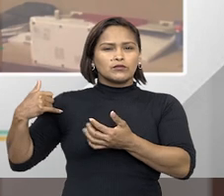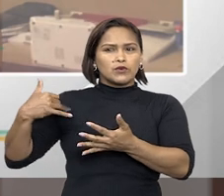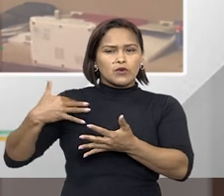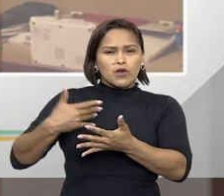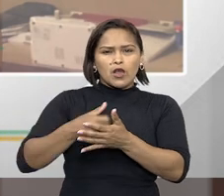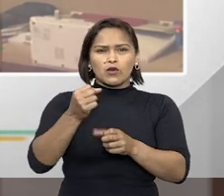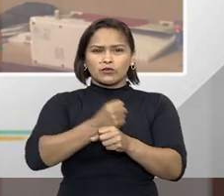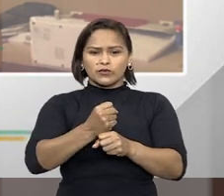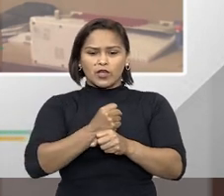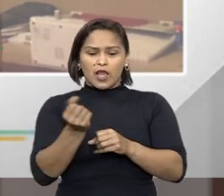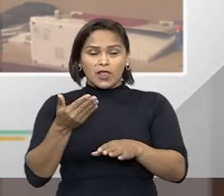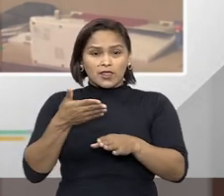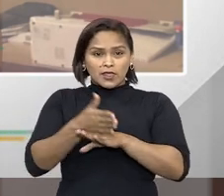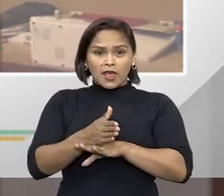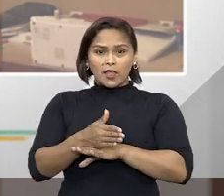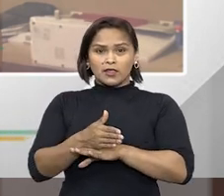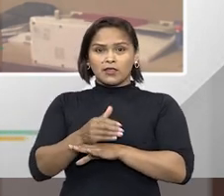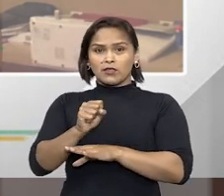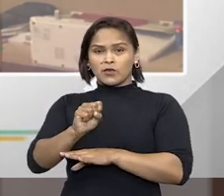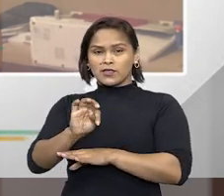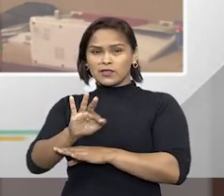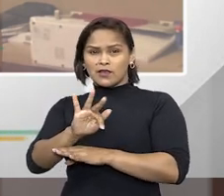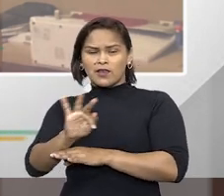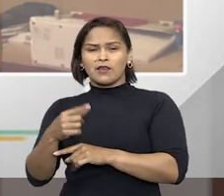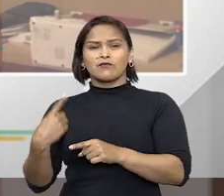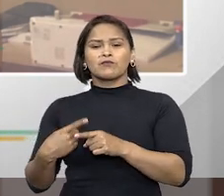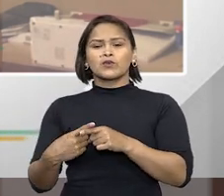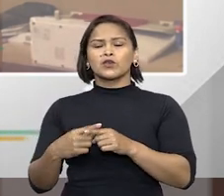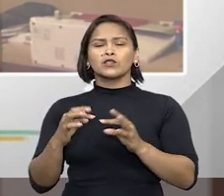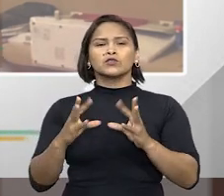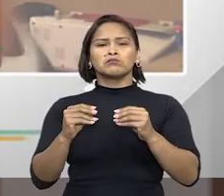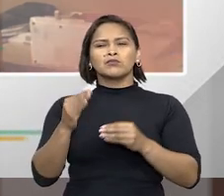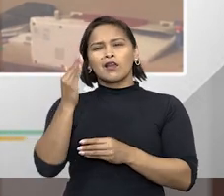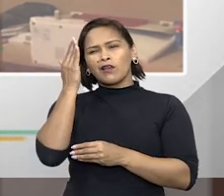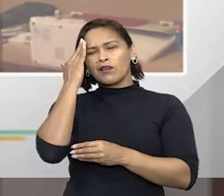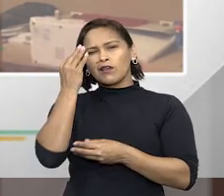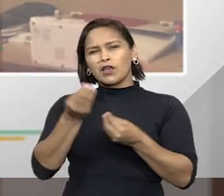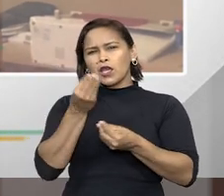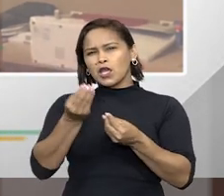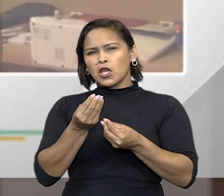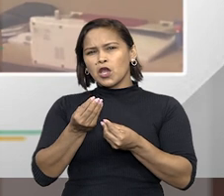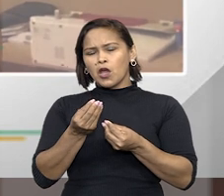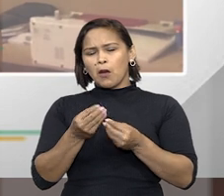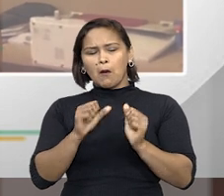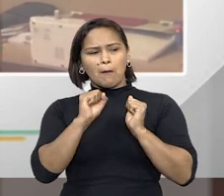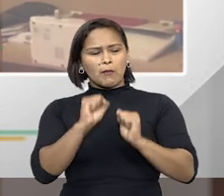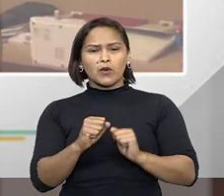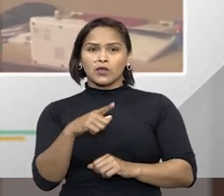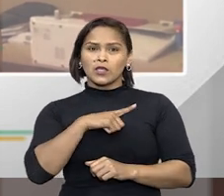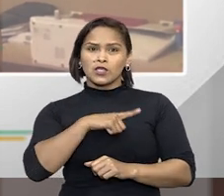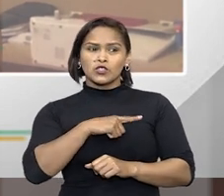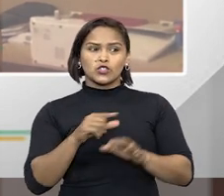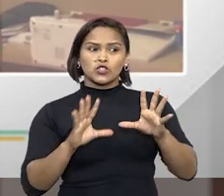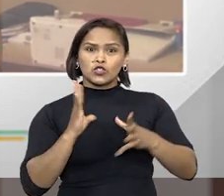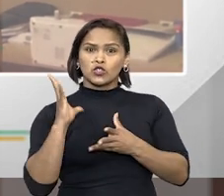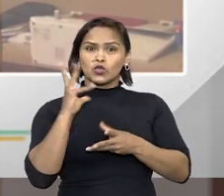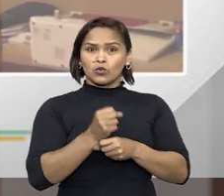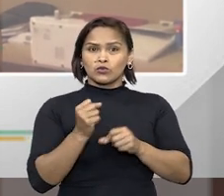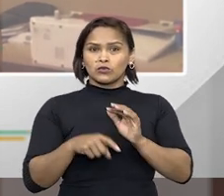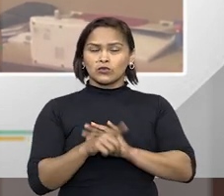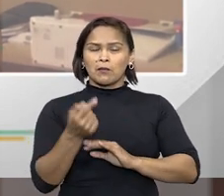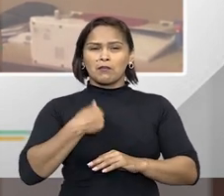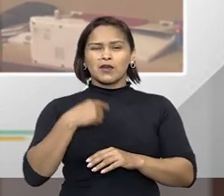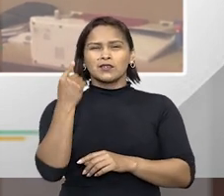do Supremo, porque muitos entendiam que o Supremo não devia perder poder. Mas a ideia